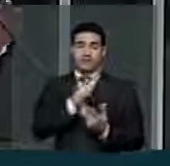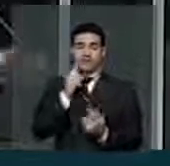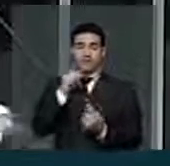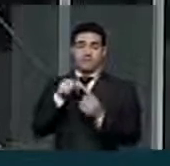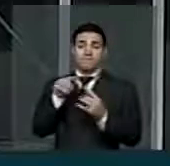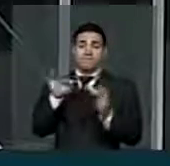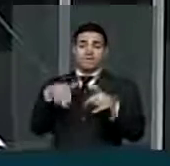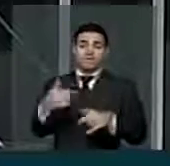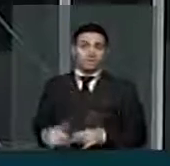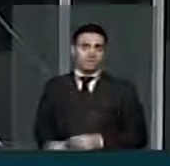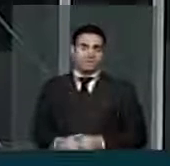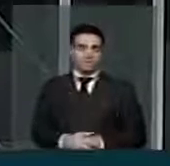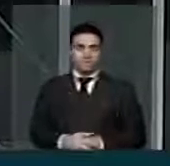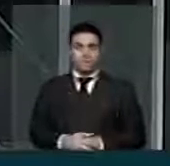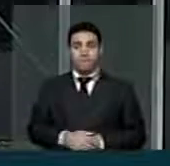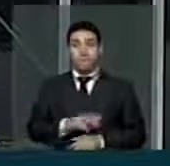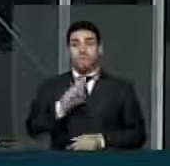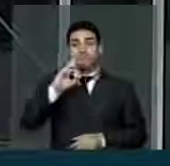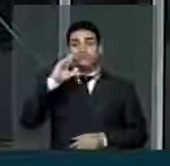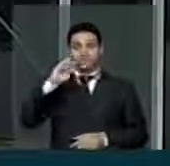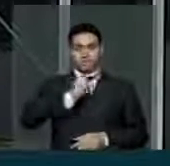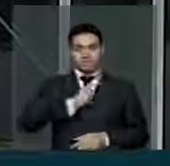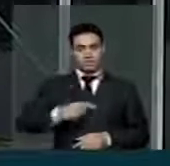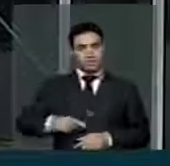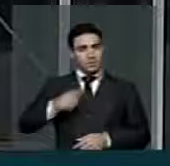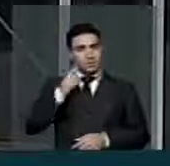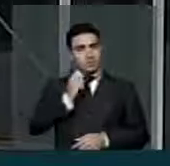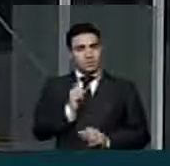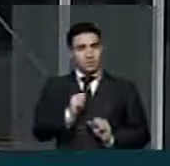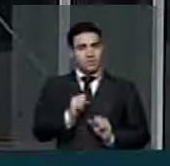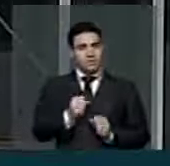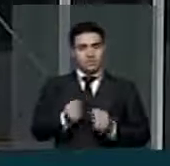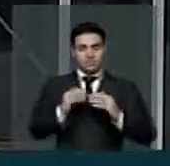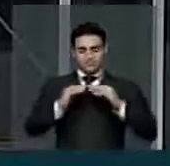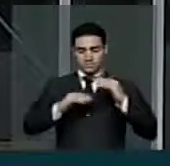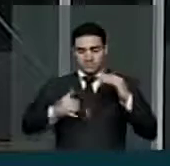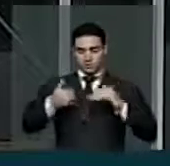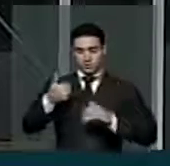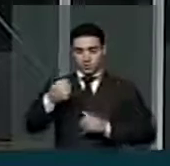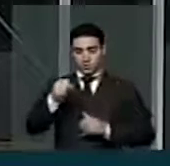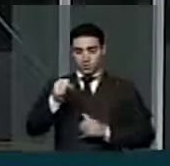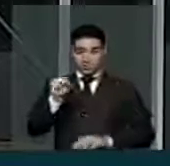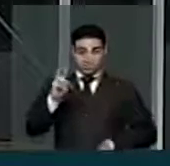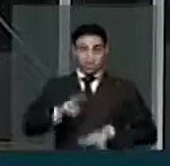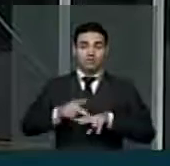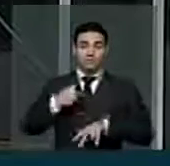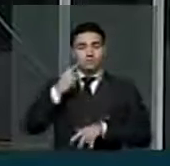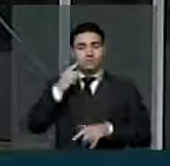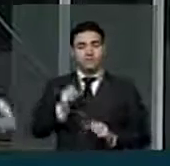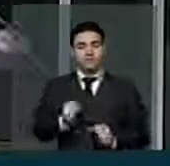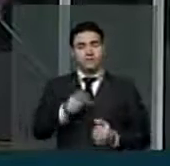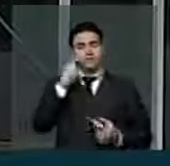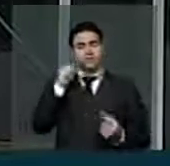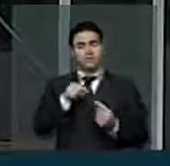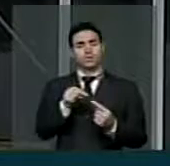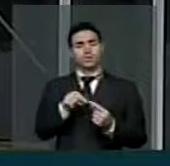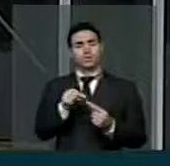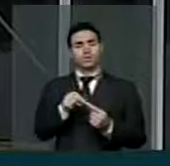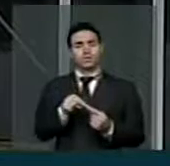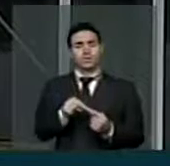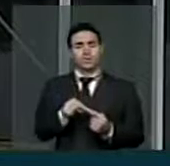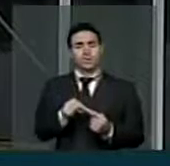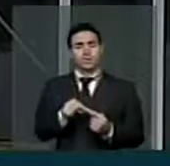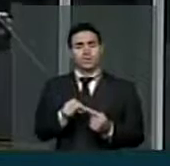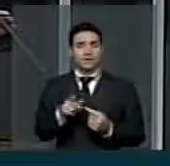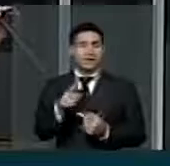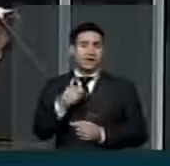Senhor presidente, eu defendo a redução da maioridade penal. E não defendo